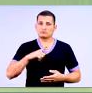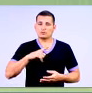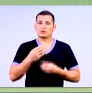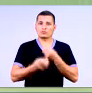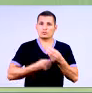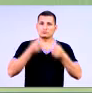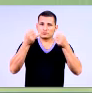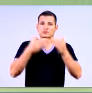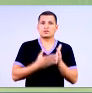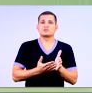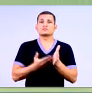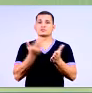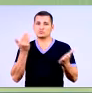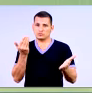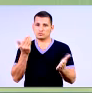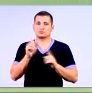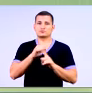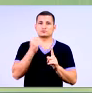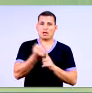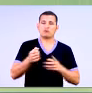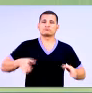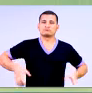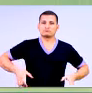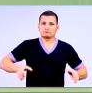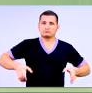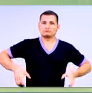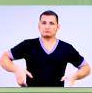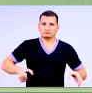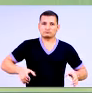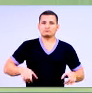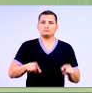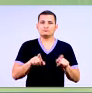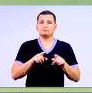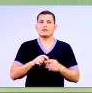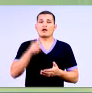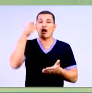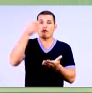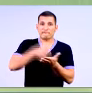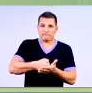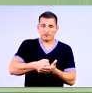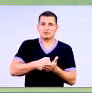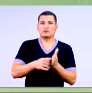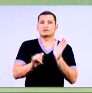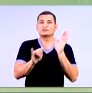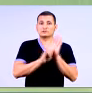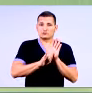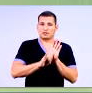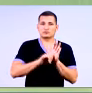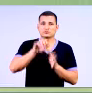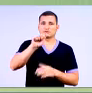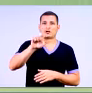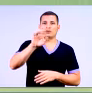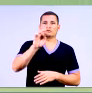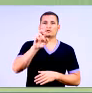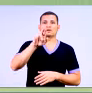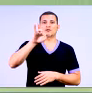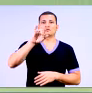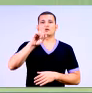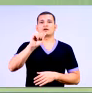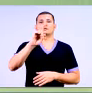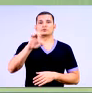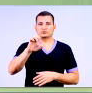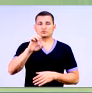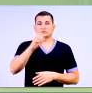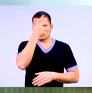exclusão social do cadeirante, né? E afirma a identidade da alteridade do excluído. Então,